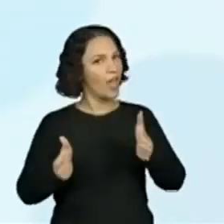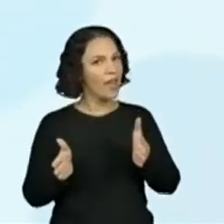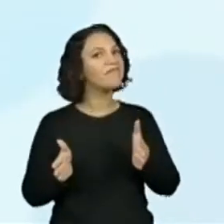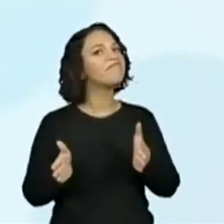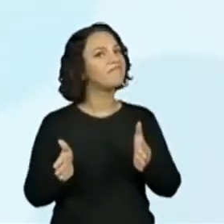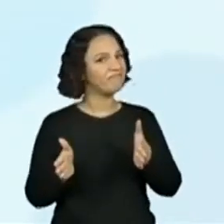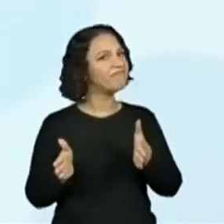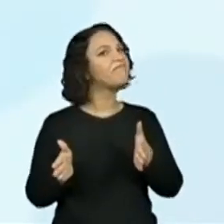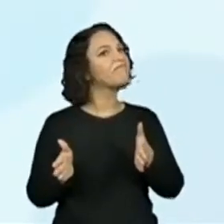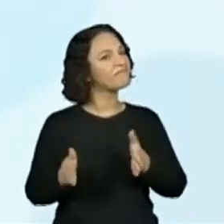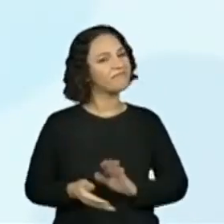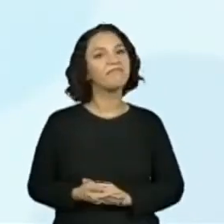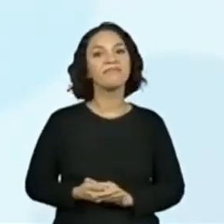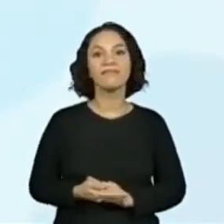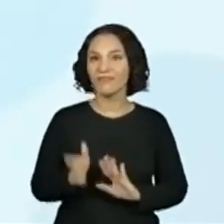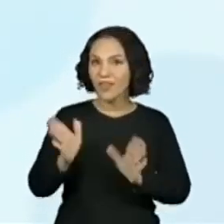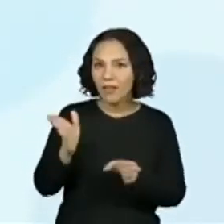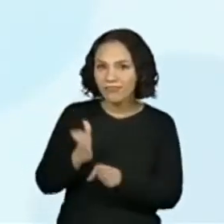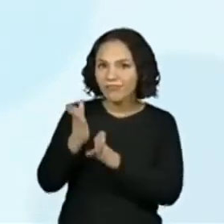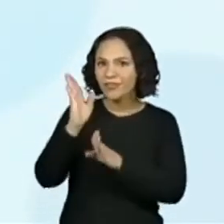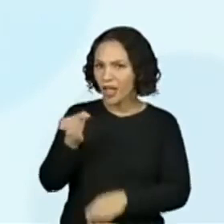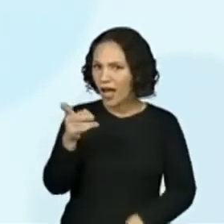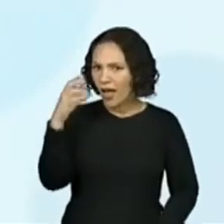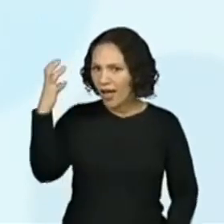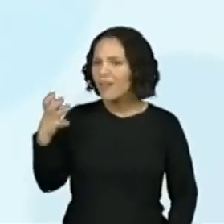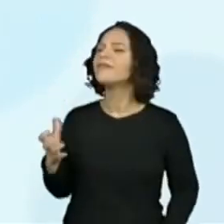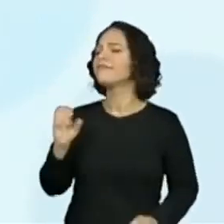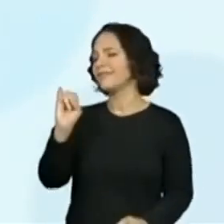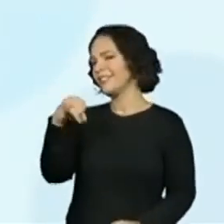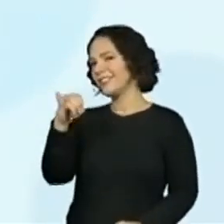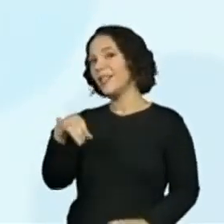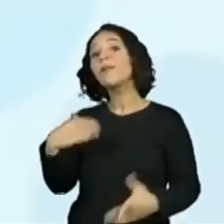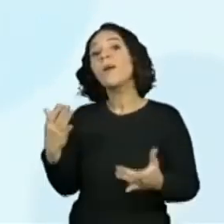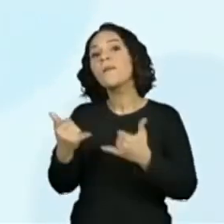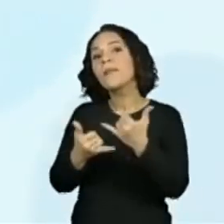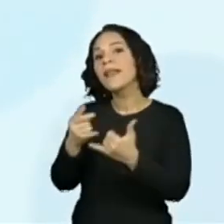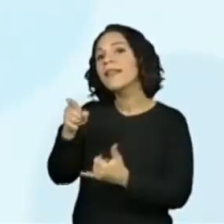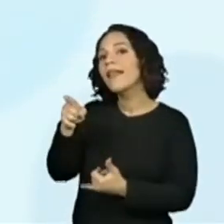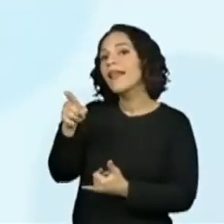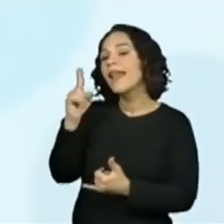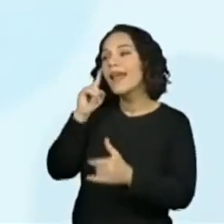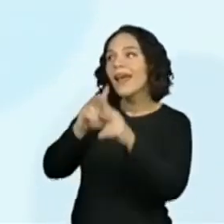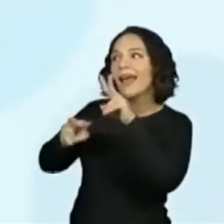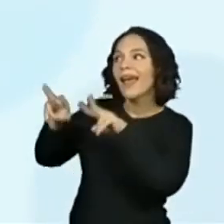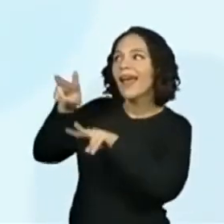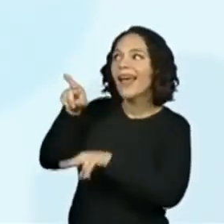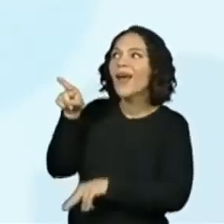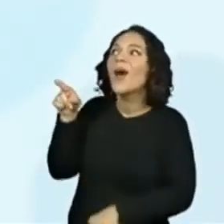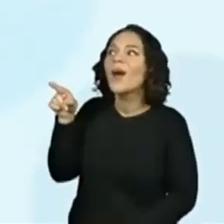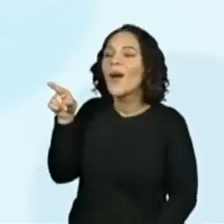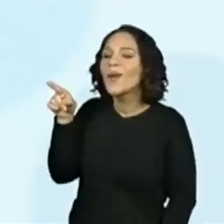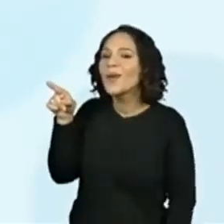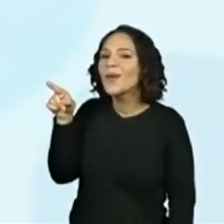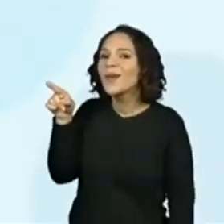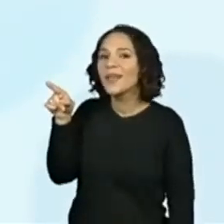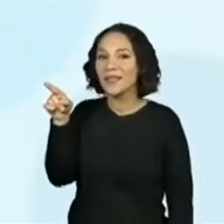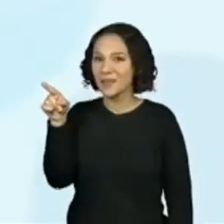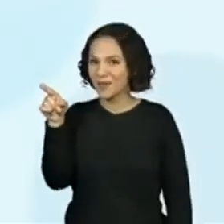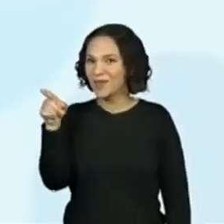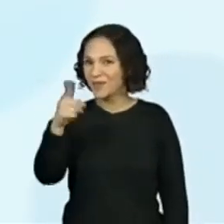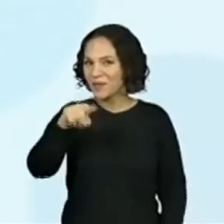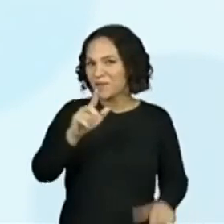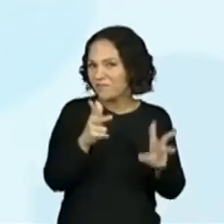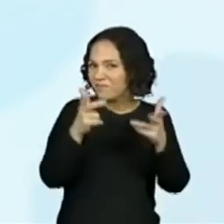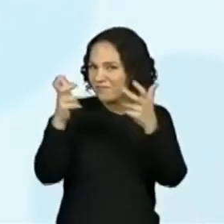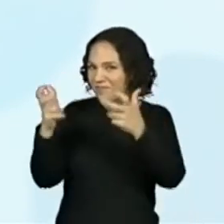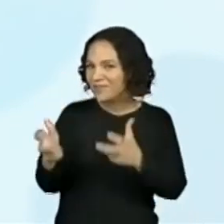descobriu, professora Vivi? Isso. Já descobriu? Já descobri. E qual é a brincadeira? Enquanto eles estão ali